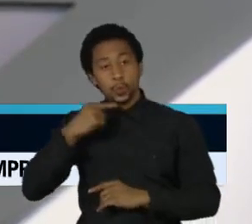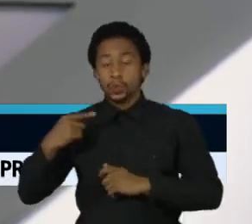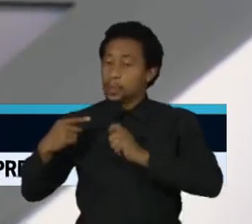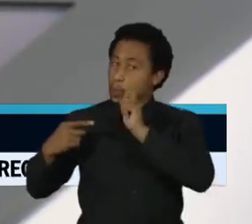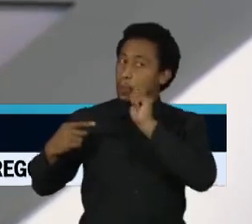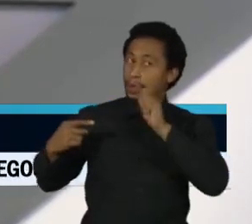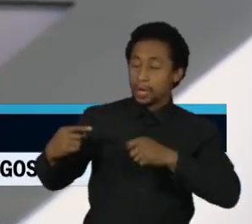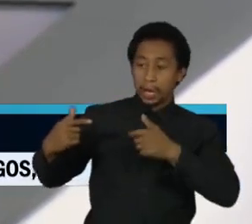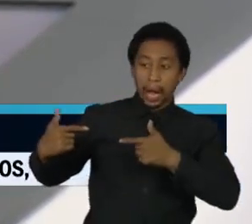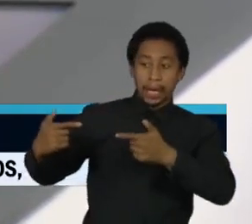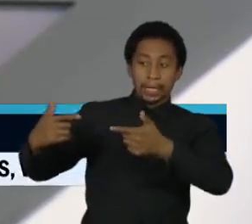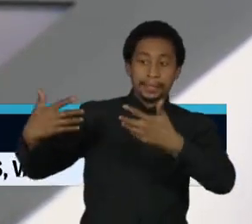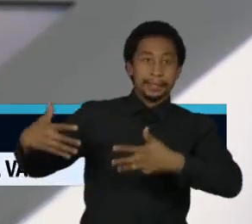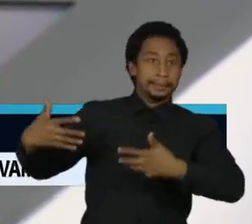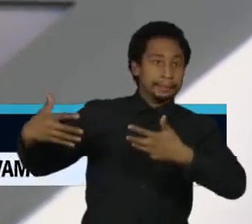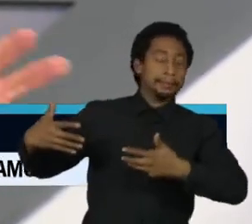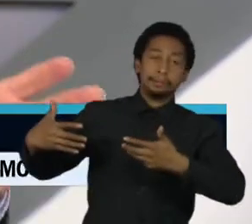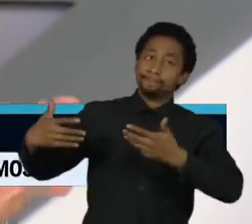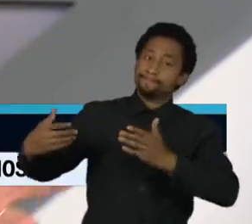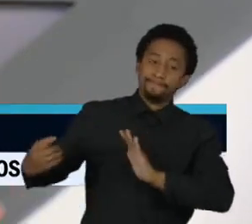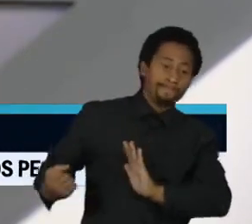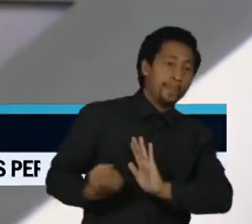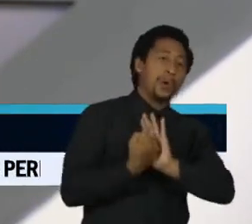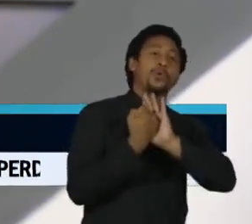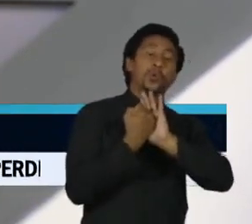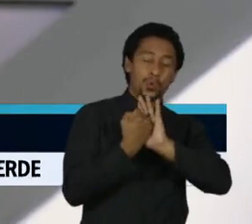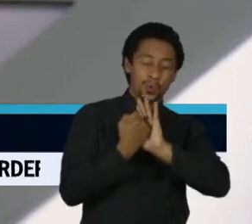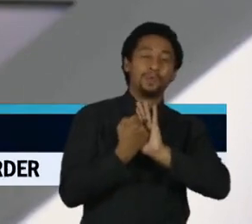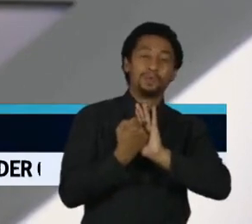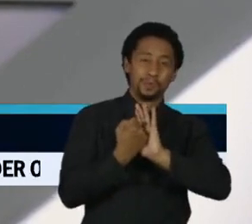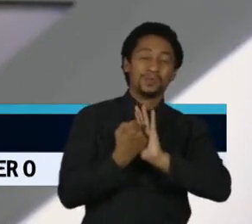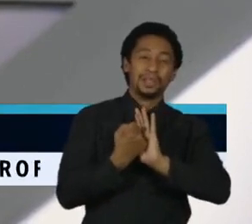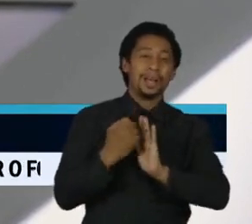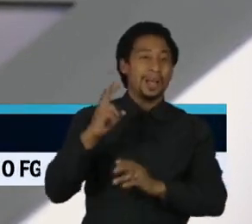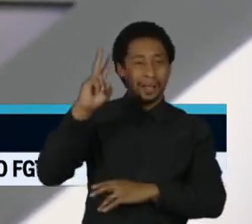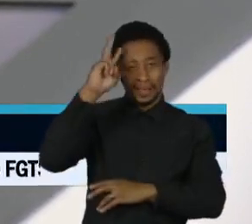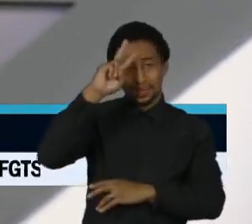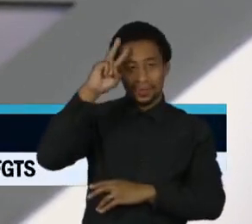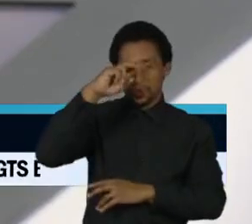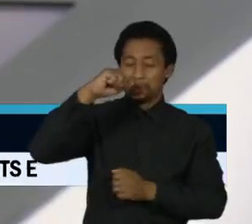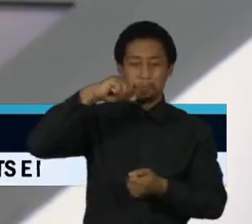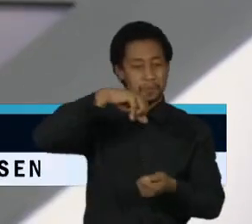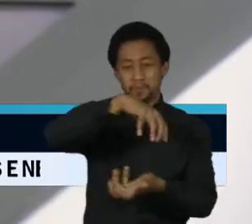realmente uma mudança muito grande na ordem internacional. Então,